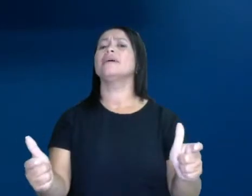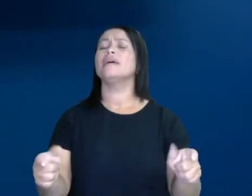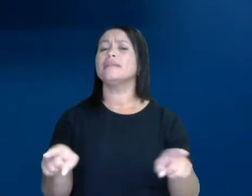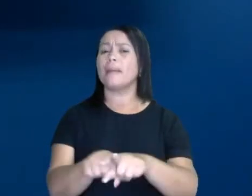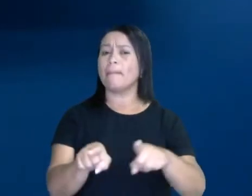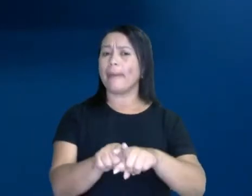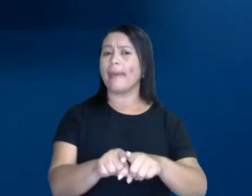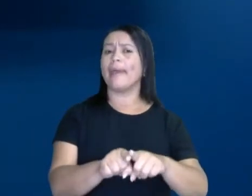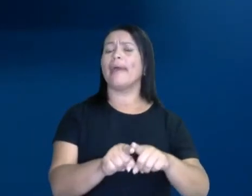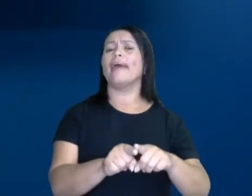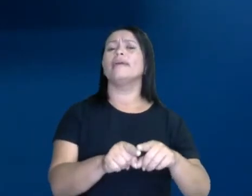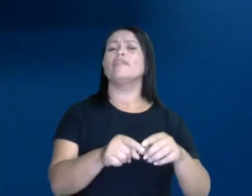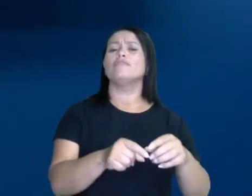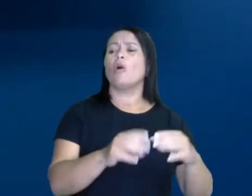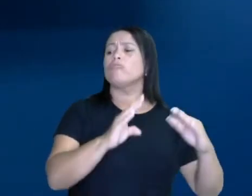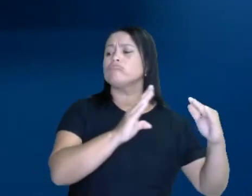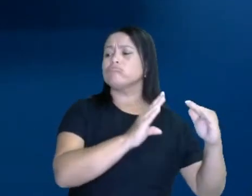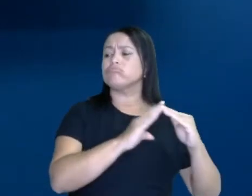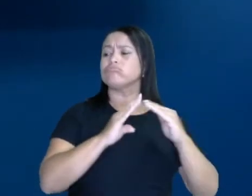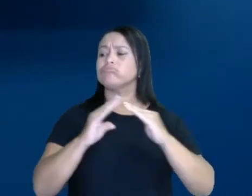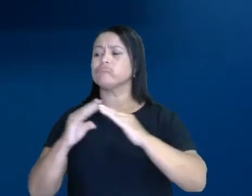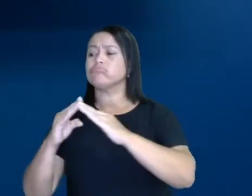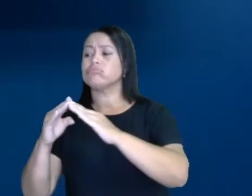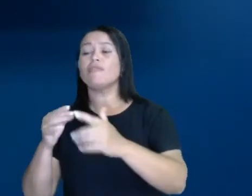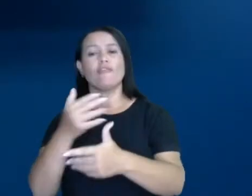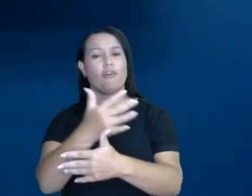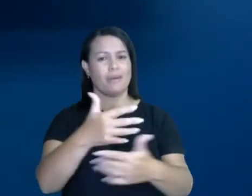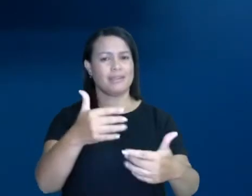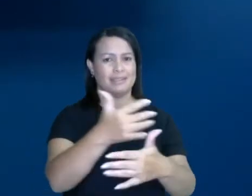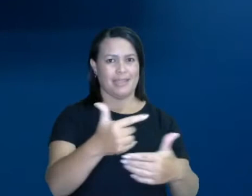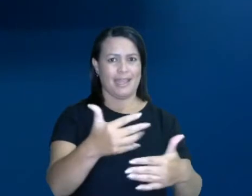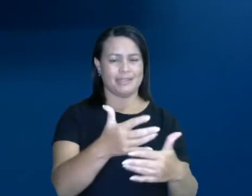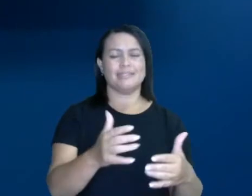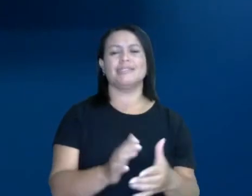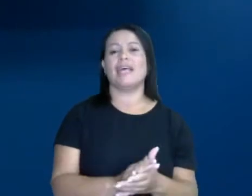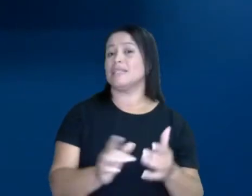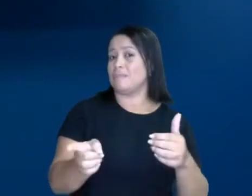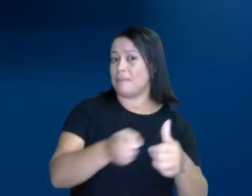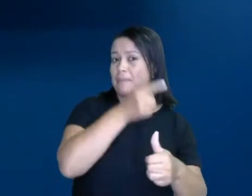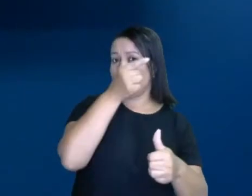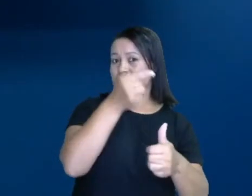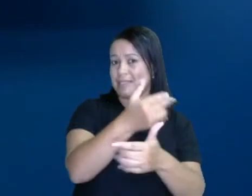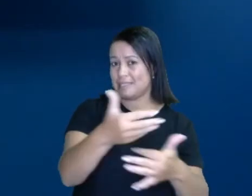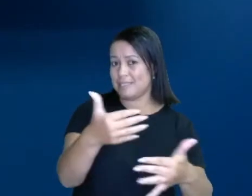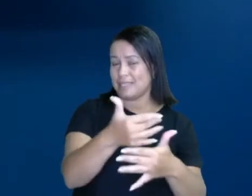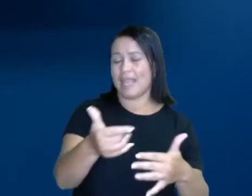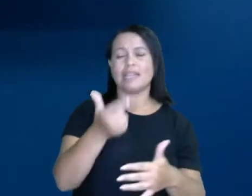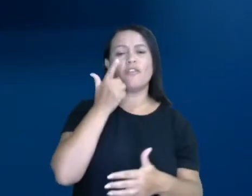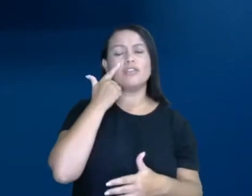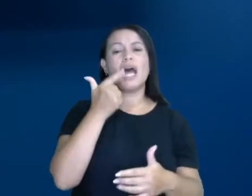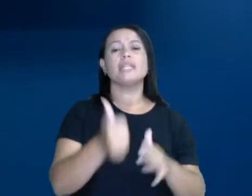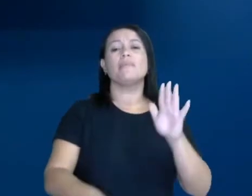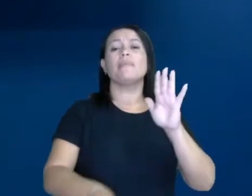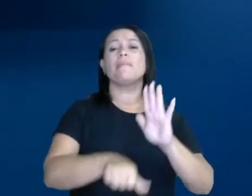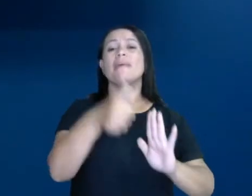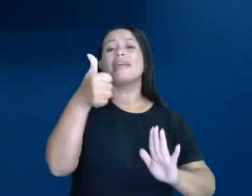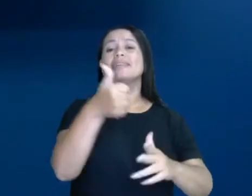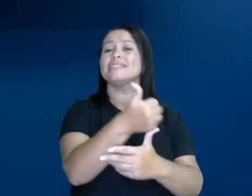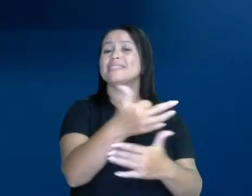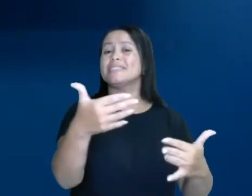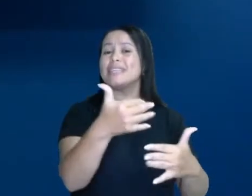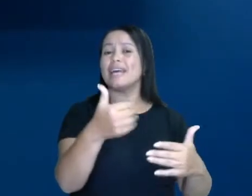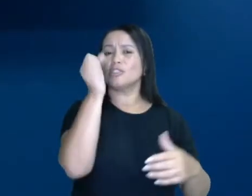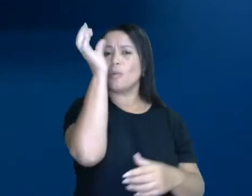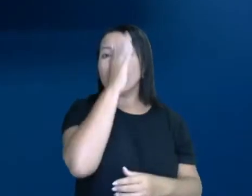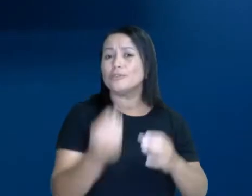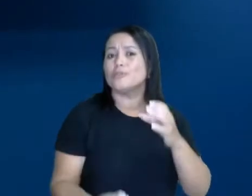acumulando, se juntando umas às outras, foi aí formando as cidades, né? As primeiras cidades. Então, as primeiras cidades do Brasil, elas